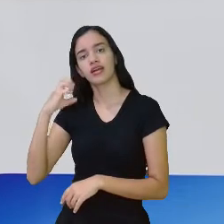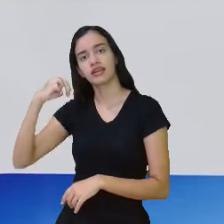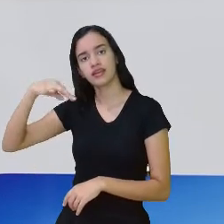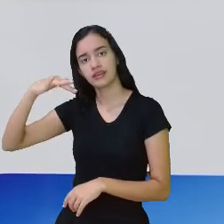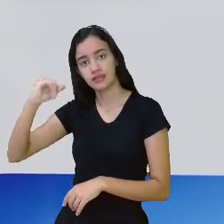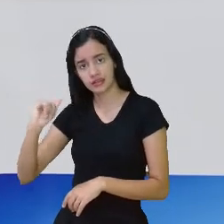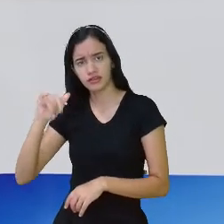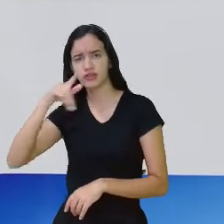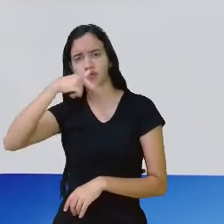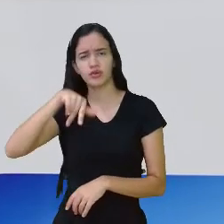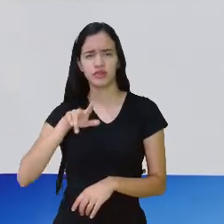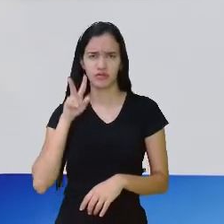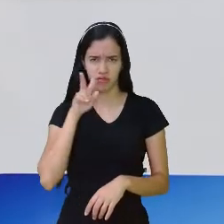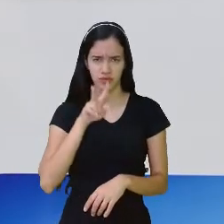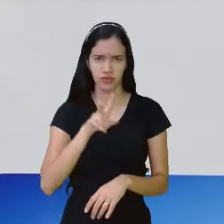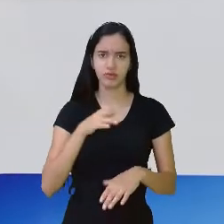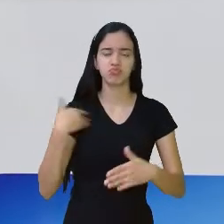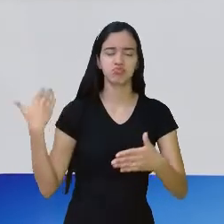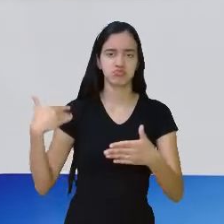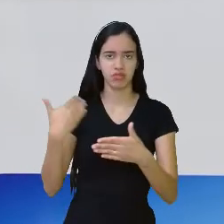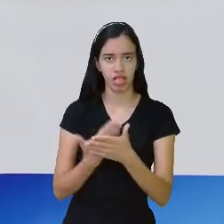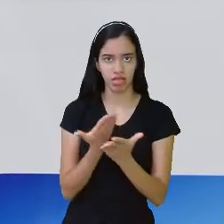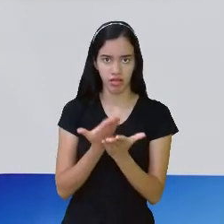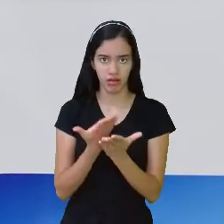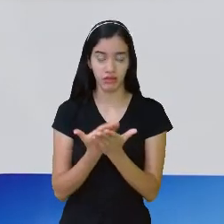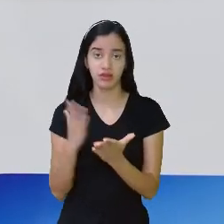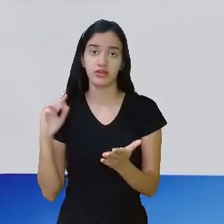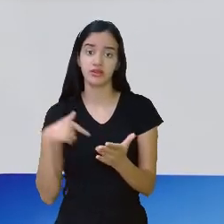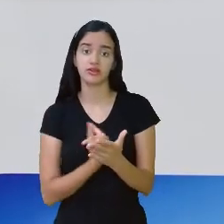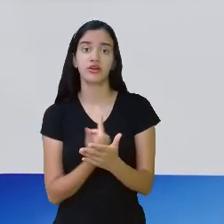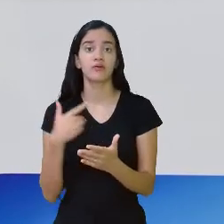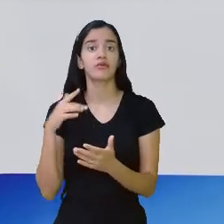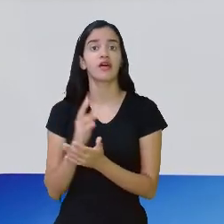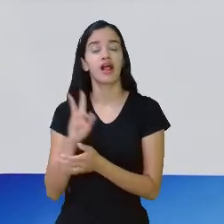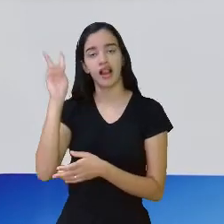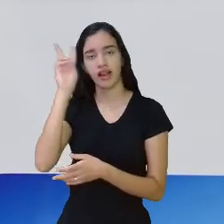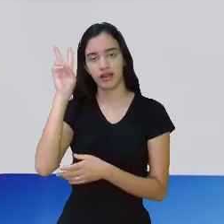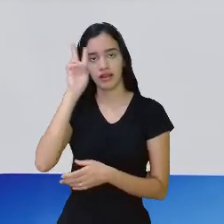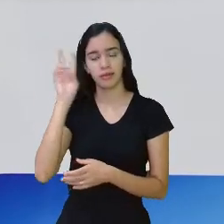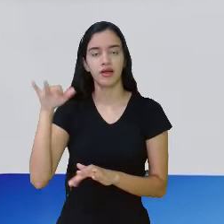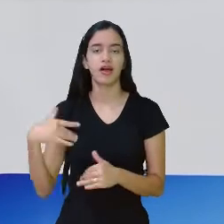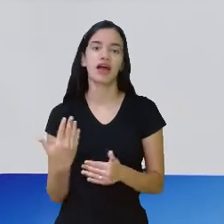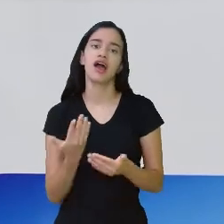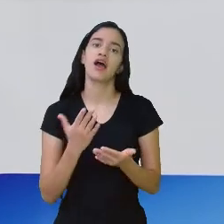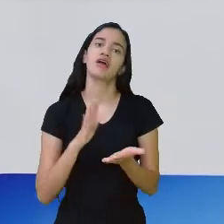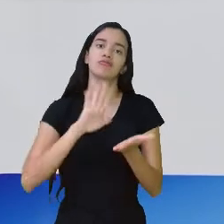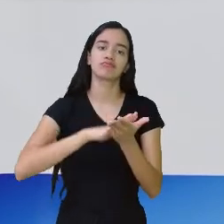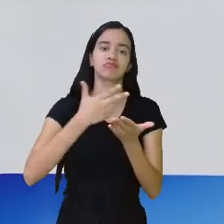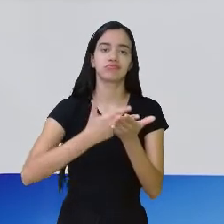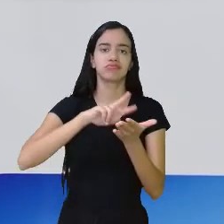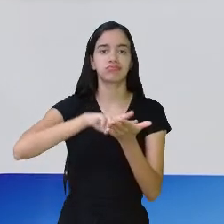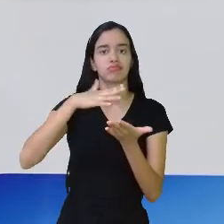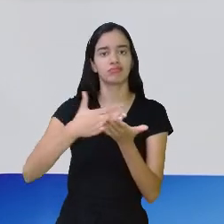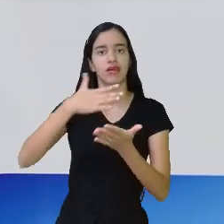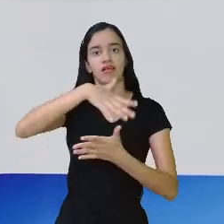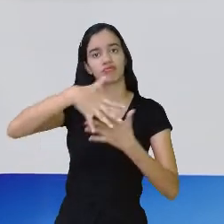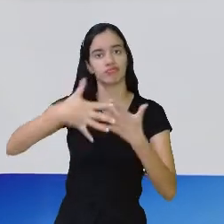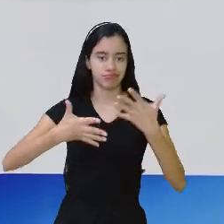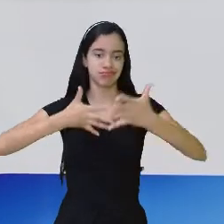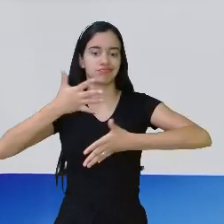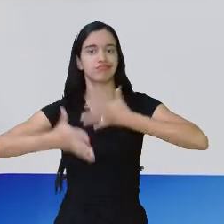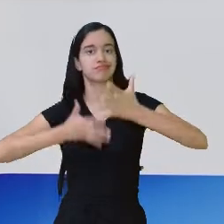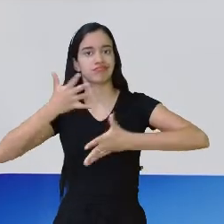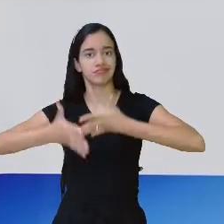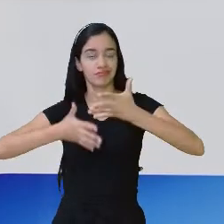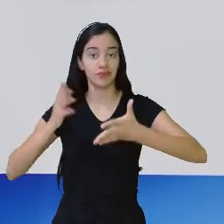autores. Vocês vão ver no decorrer da aula. Vamos relembrar, né, que essa aula ela está sendo traduzida para a linguagem brasileira de sinais e